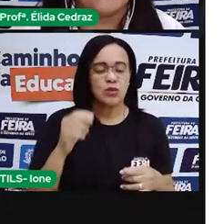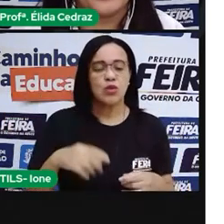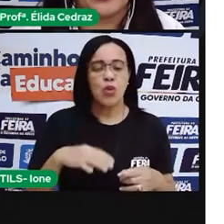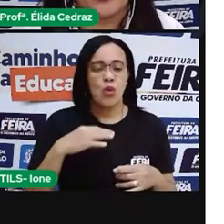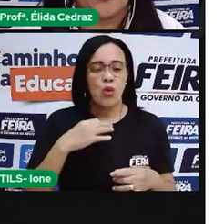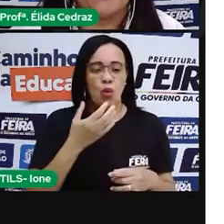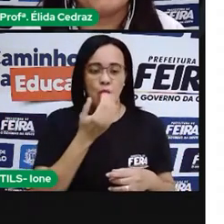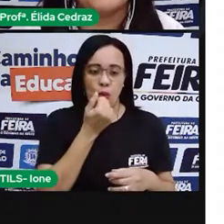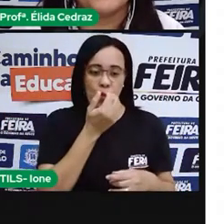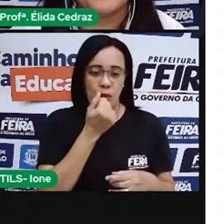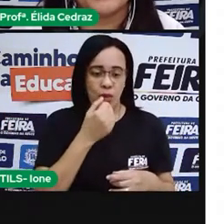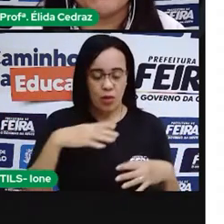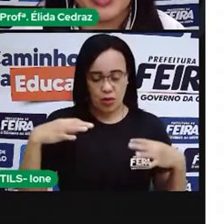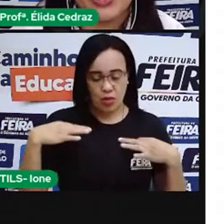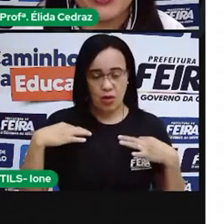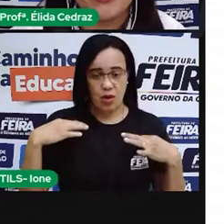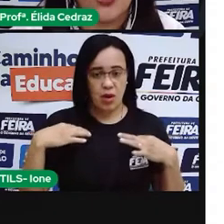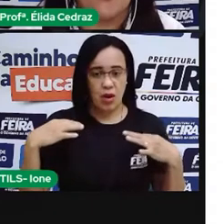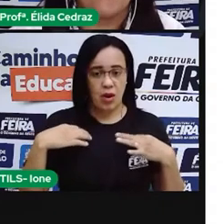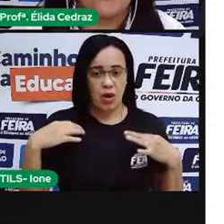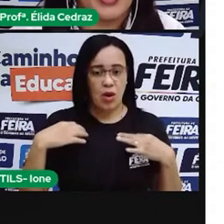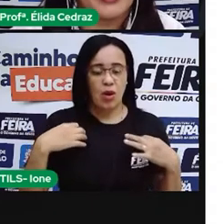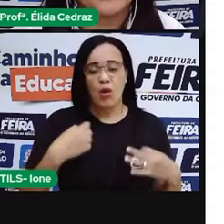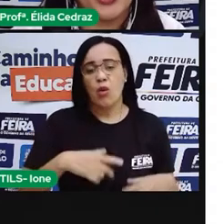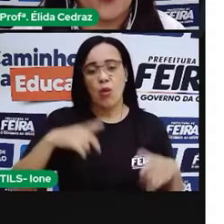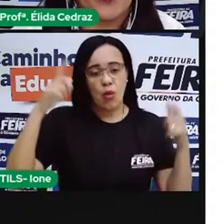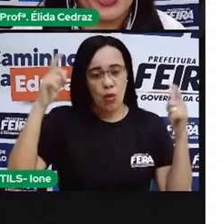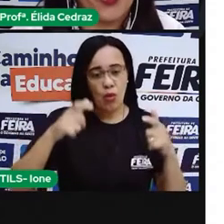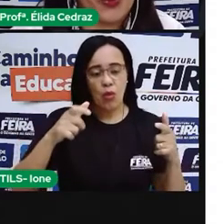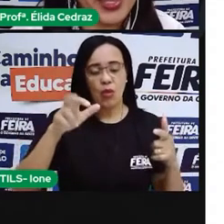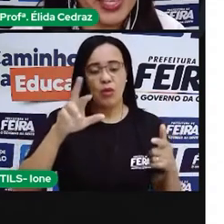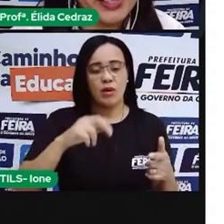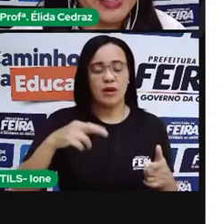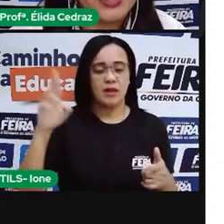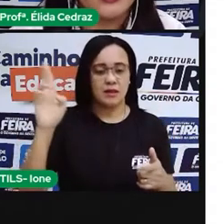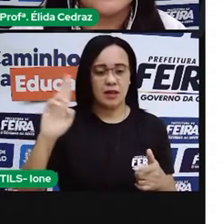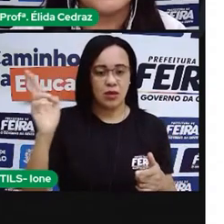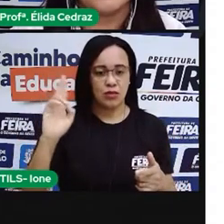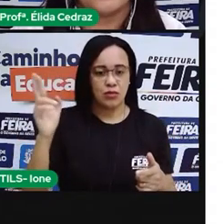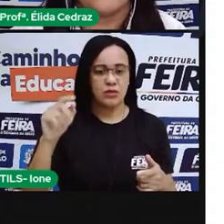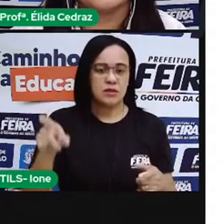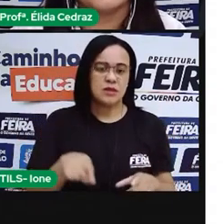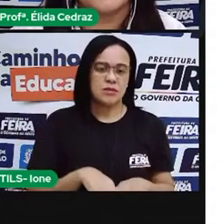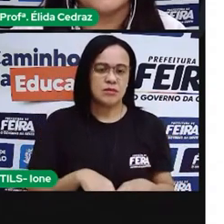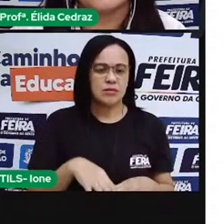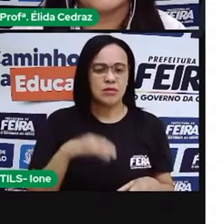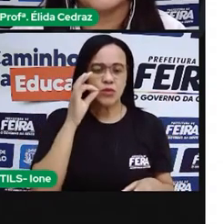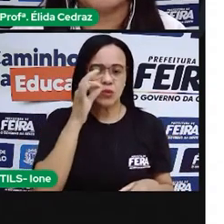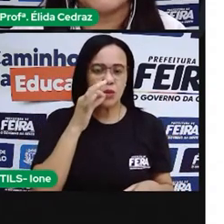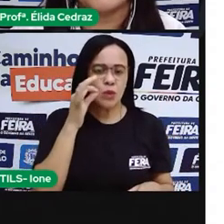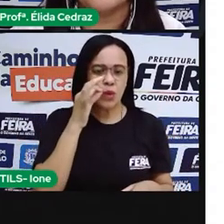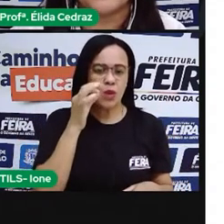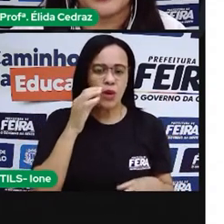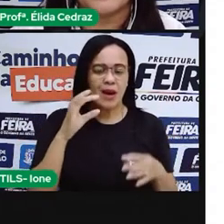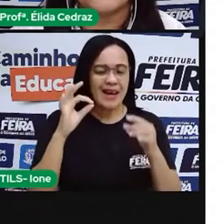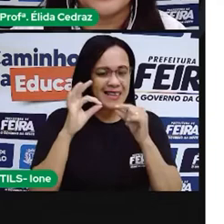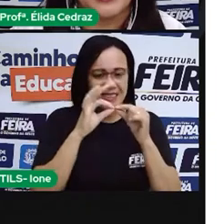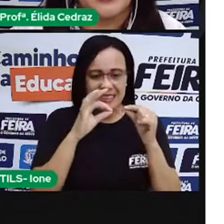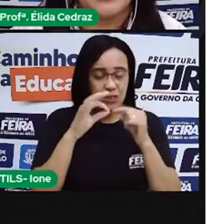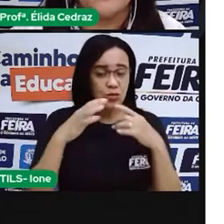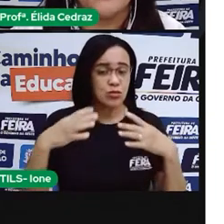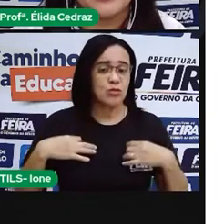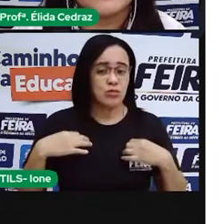rato roeu a roupa do rodovalho. O rato a roer roía, e a rosa Rita, ramalho do